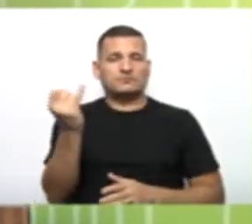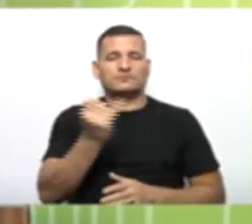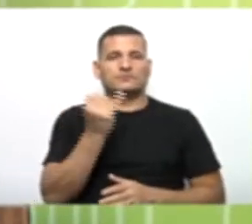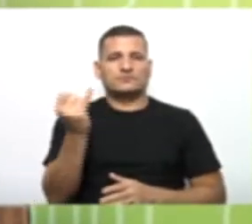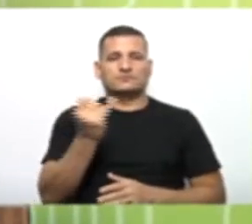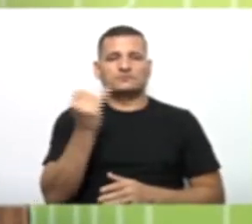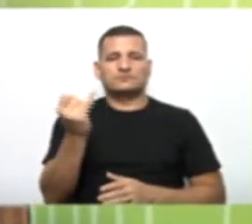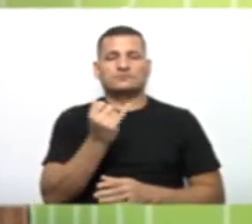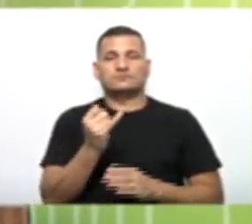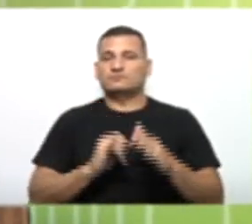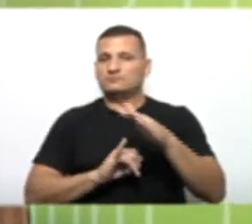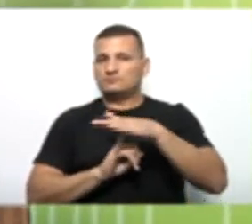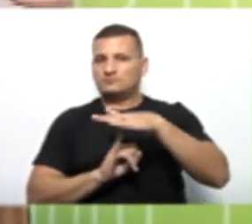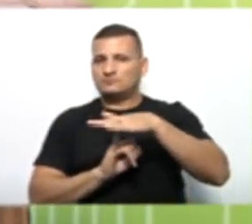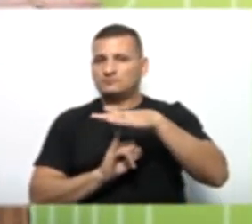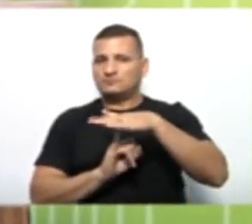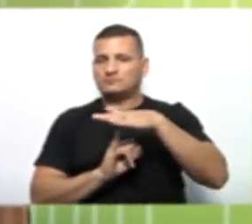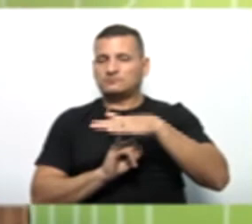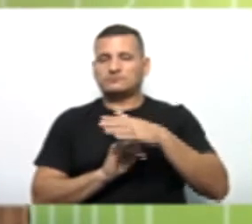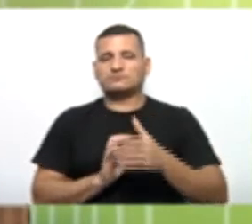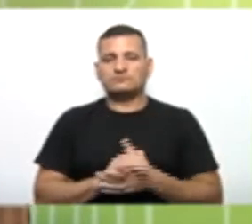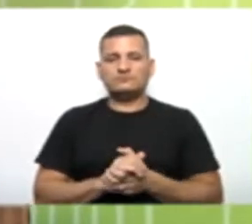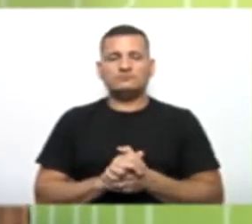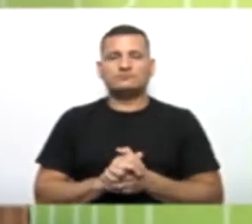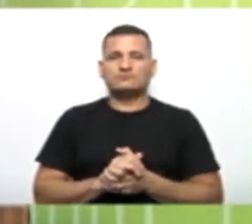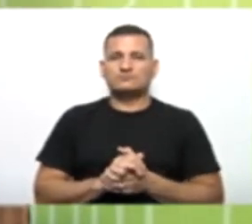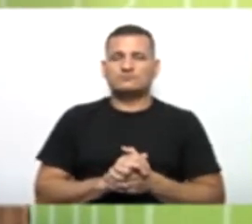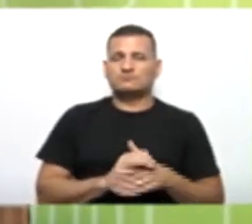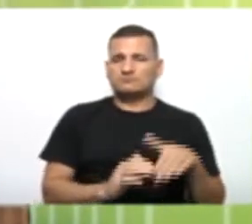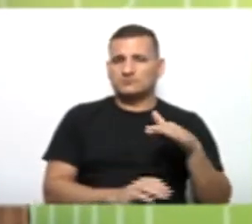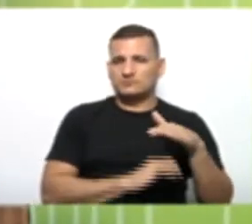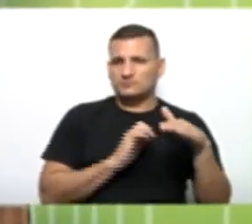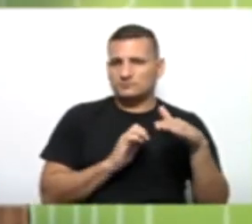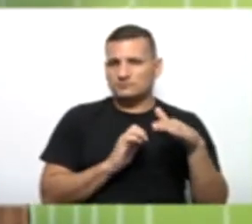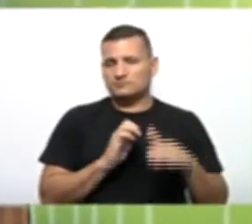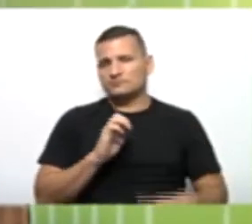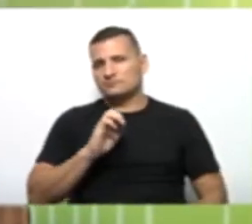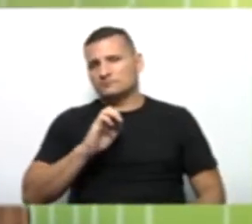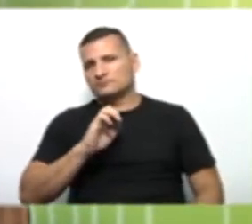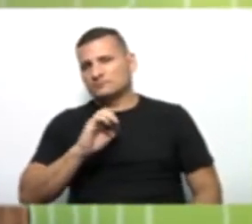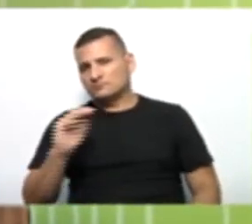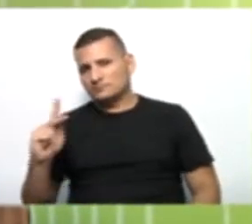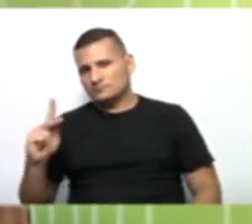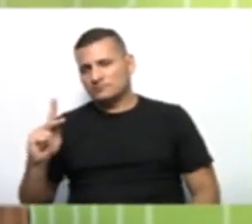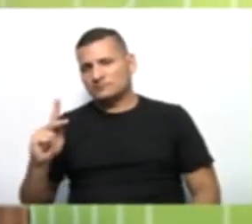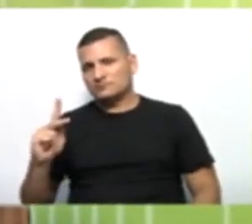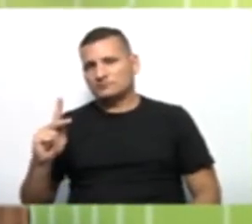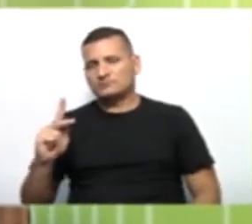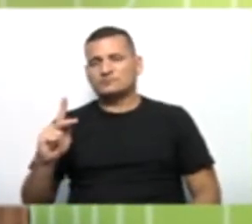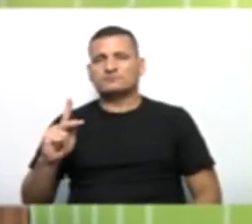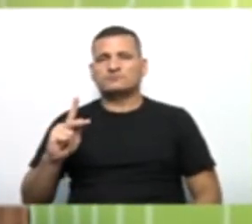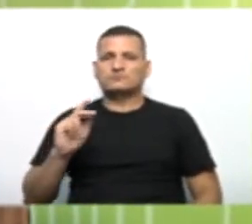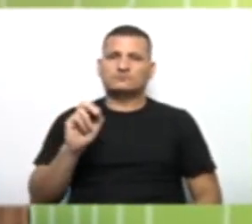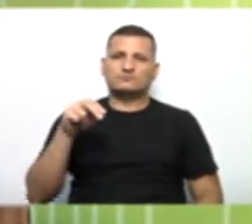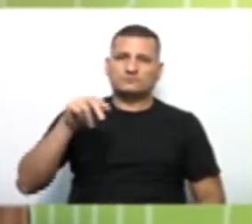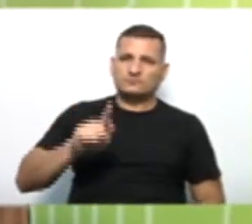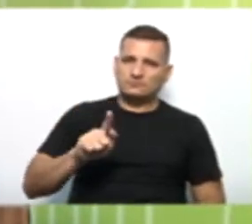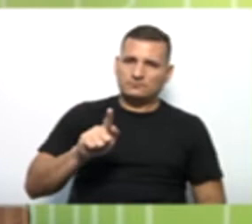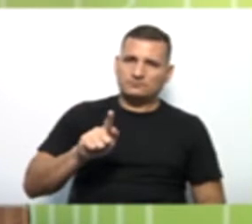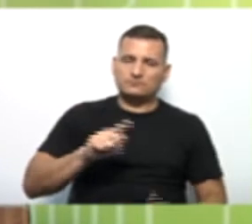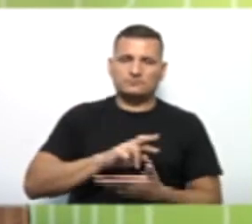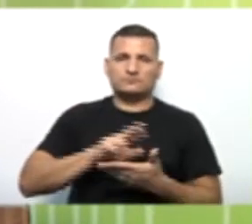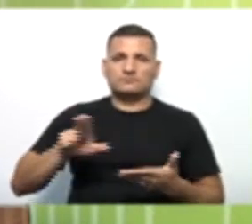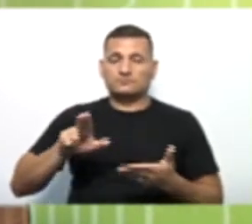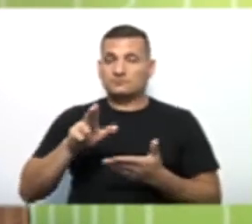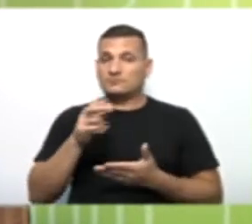importantes para a instituição seja uma empresa seja uma cooperativa seja um mg então quando a pessoa ela não tem a